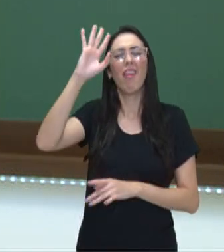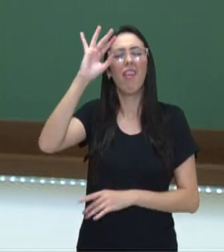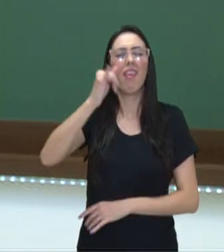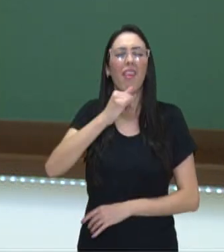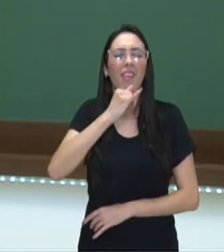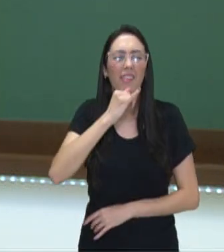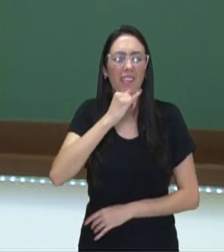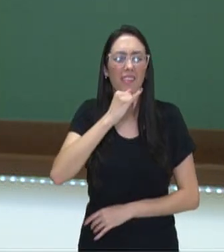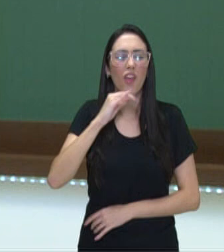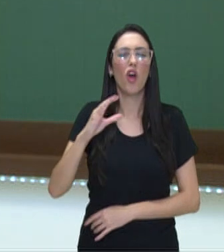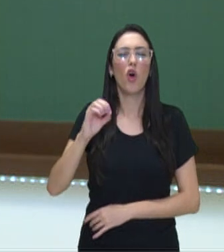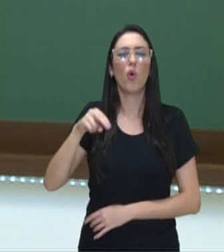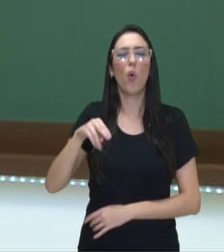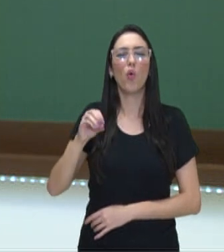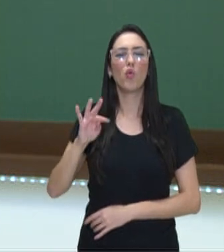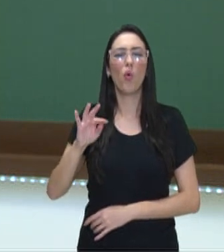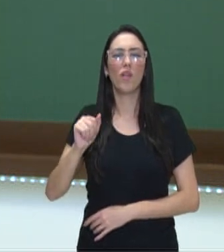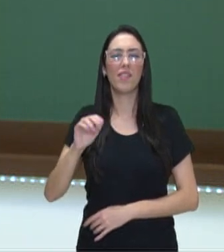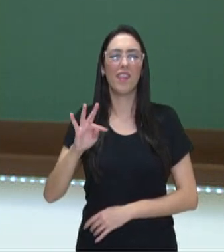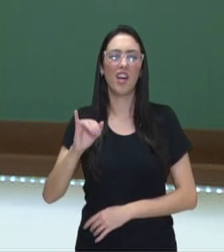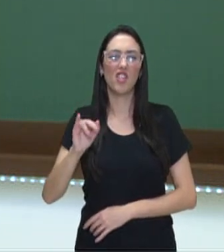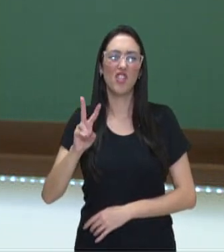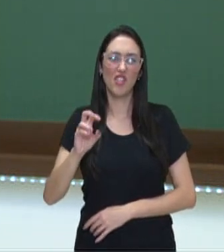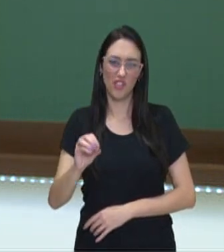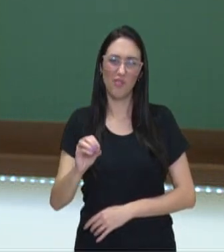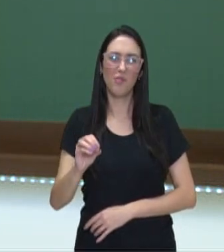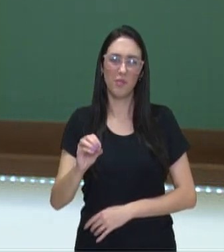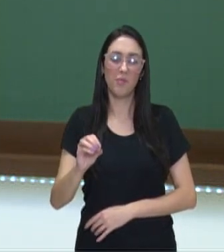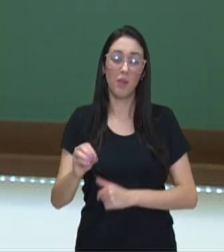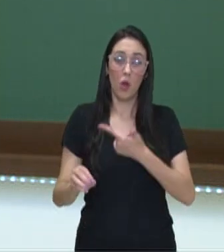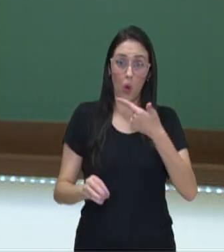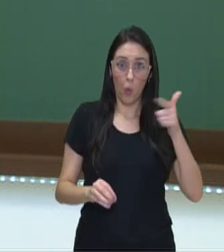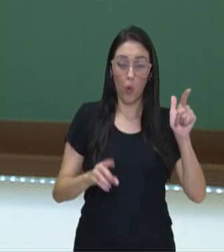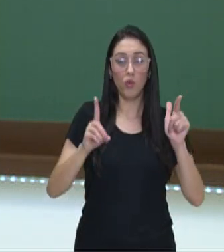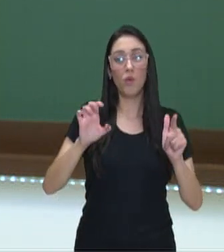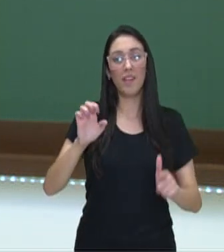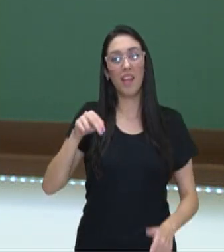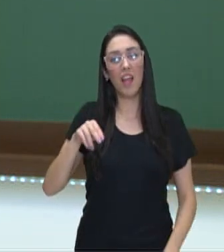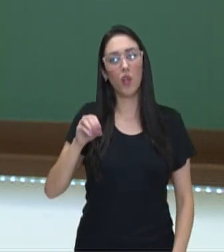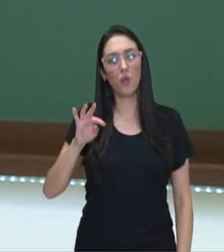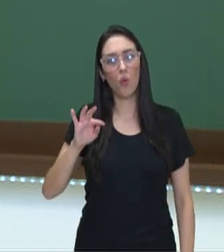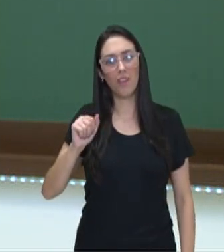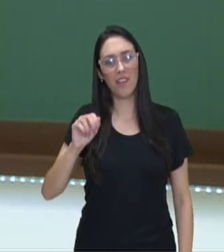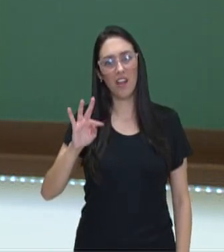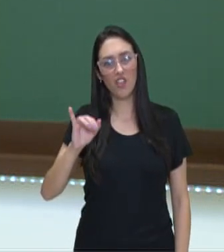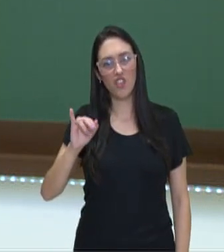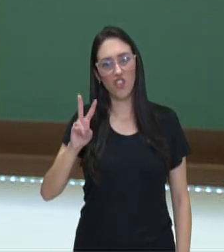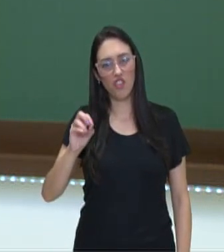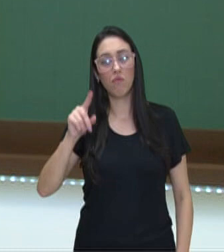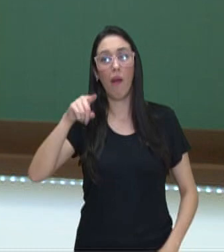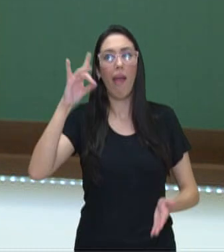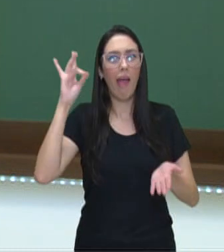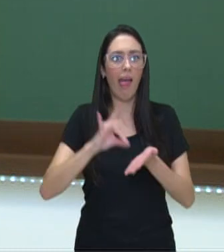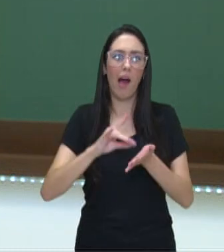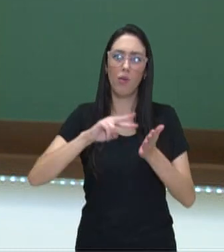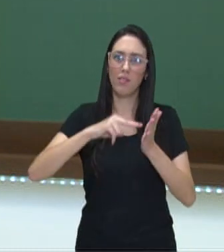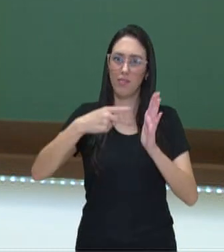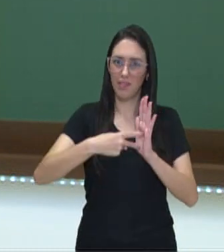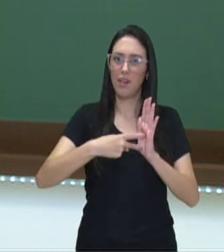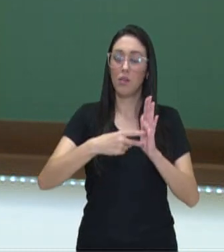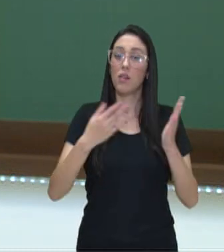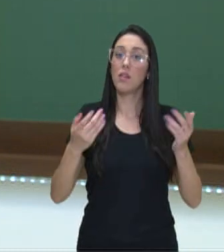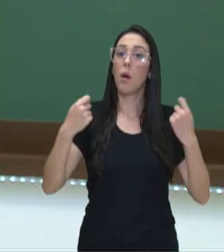sentido conotativo e não no sentido denotativo, que seria o sentido real. Então, o leitor tem que fazer uma reflexão um pouquinho